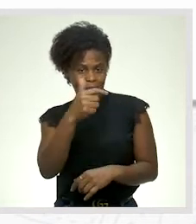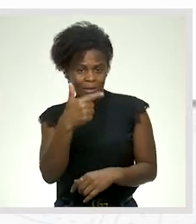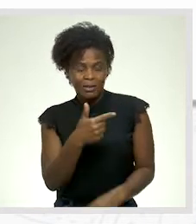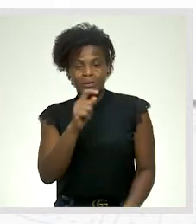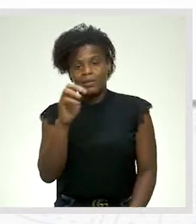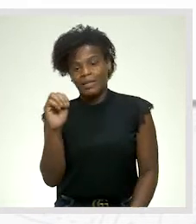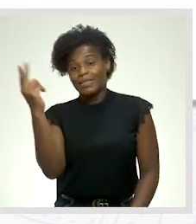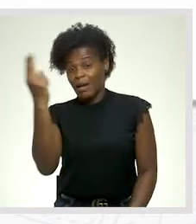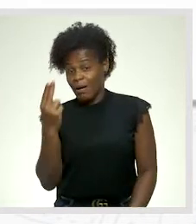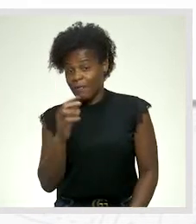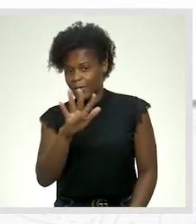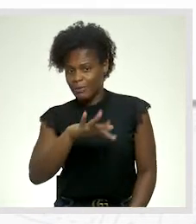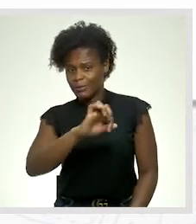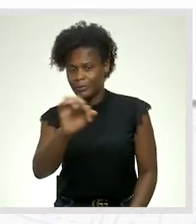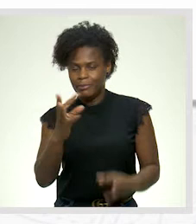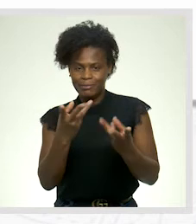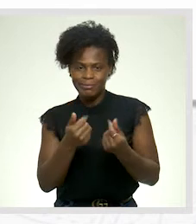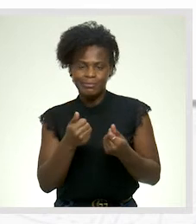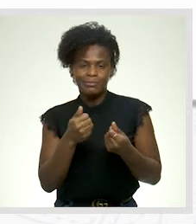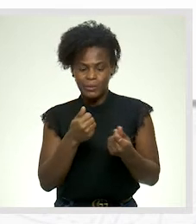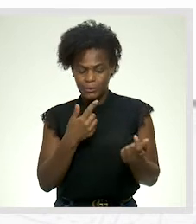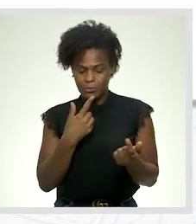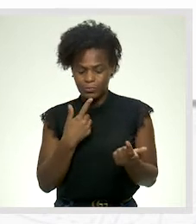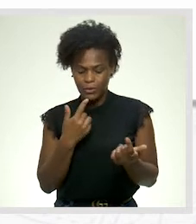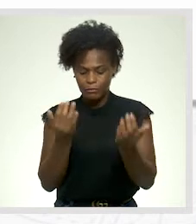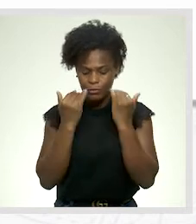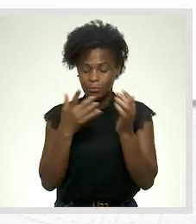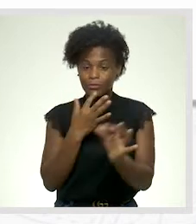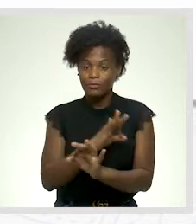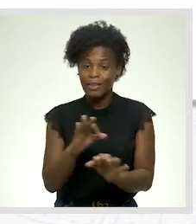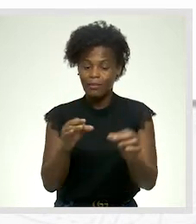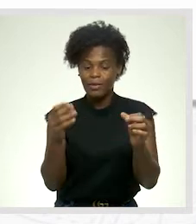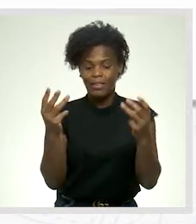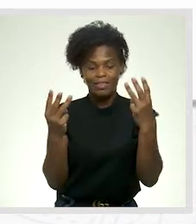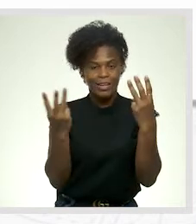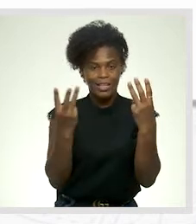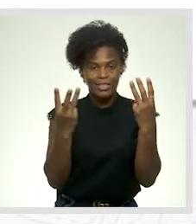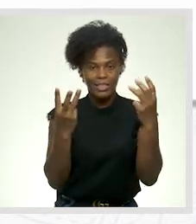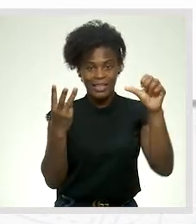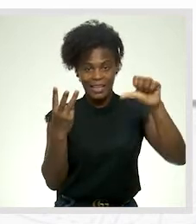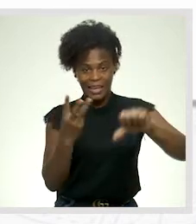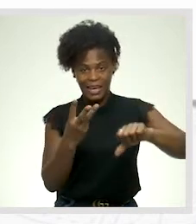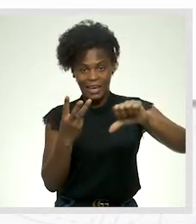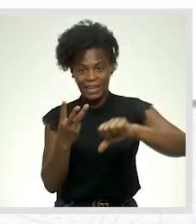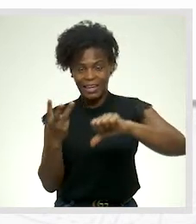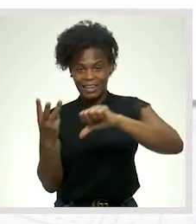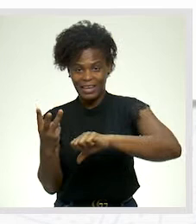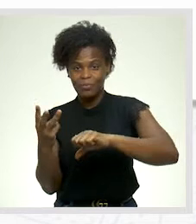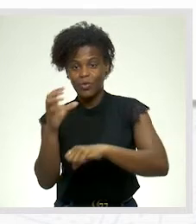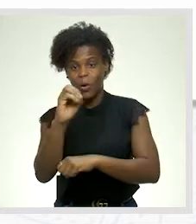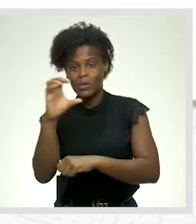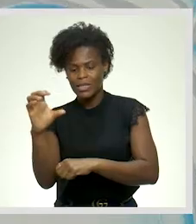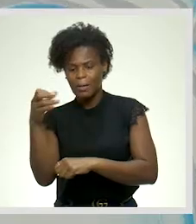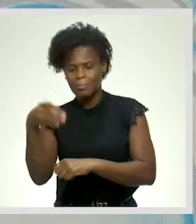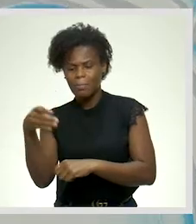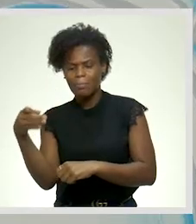artes. Uma notícia perfeita tem de ter 3Q mais OC mais PP. O que